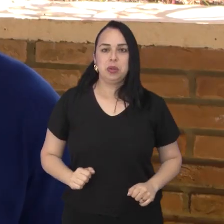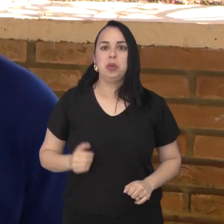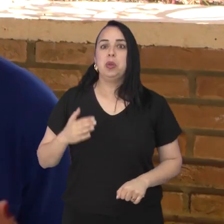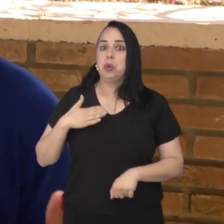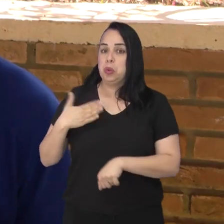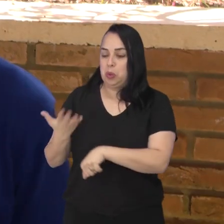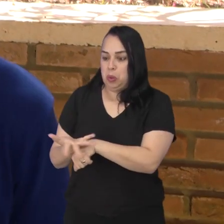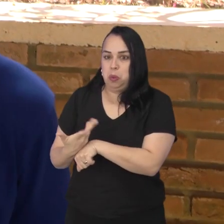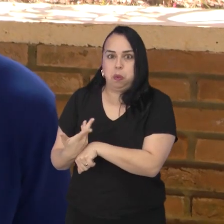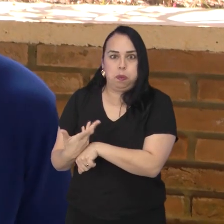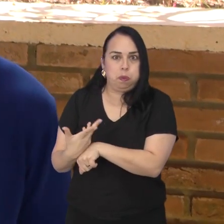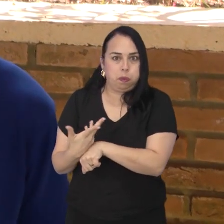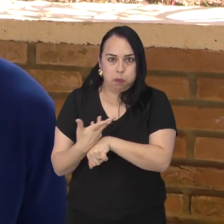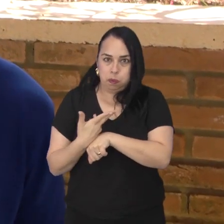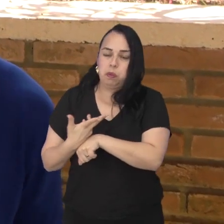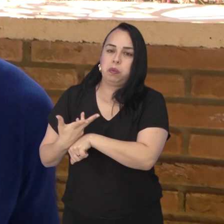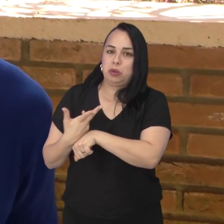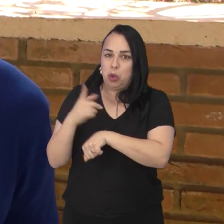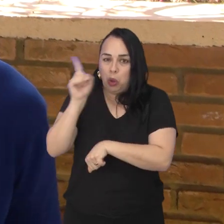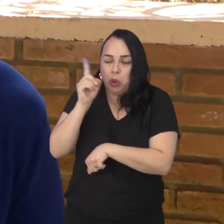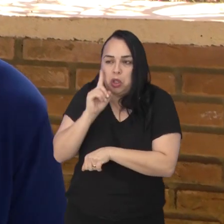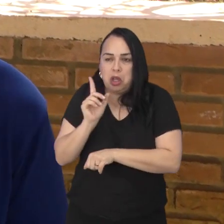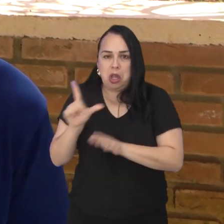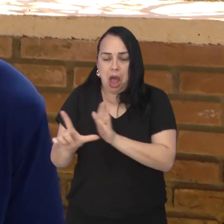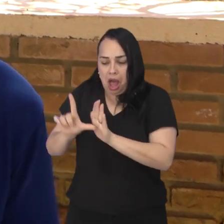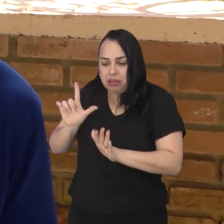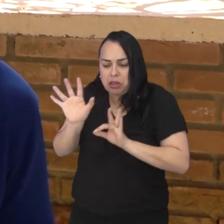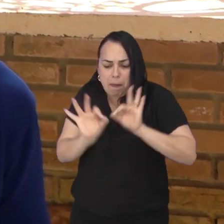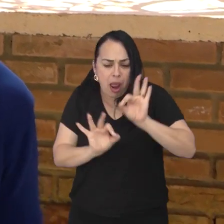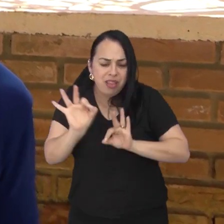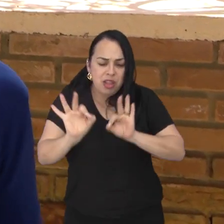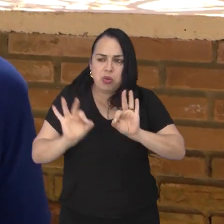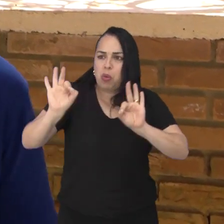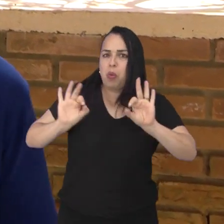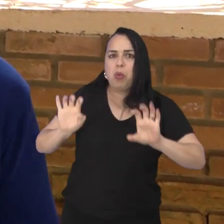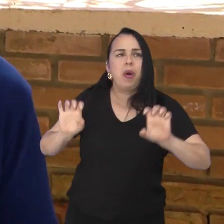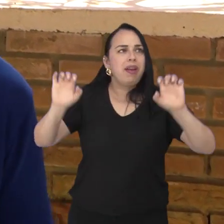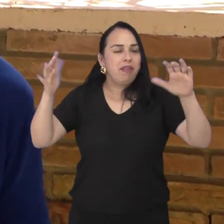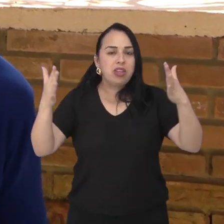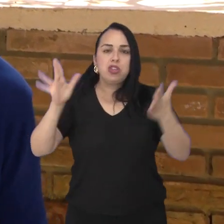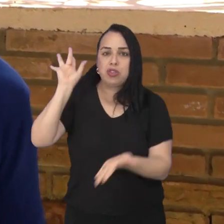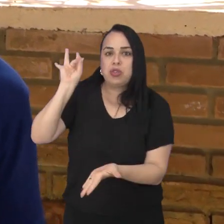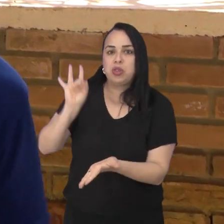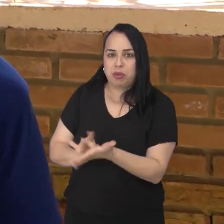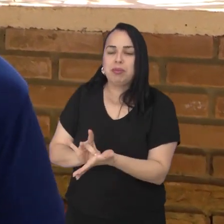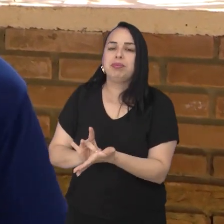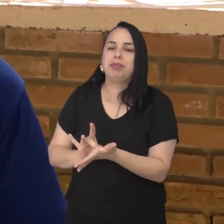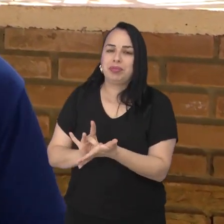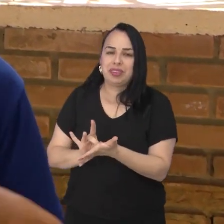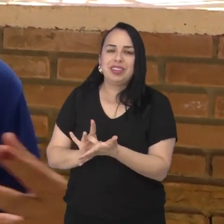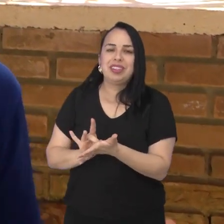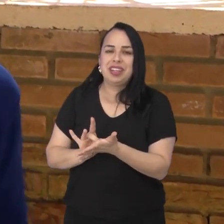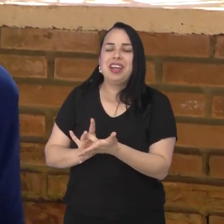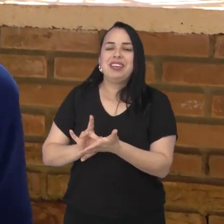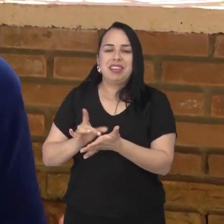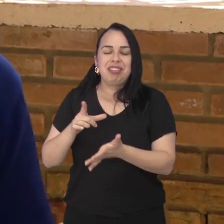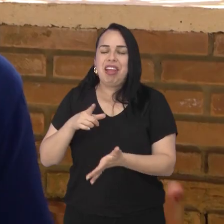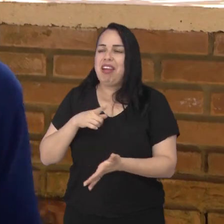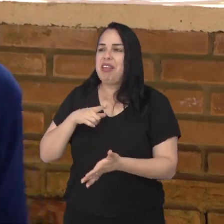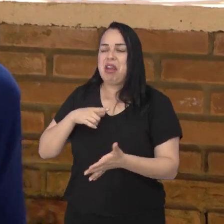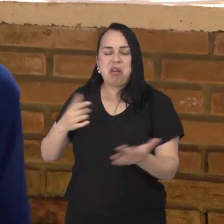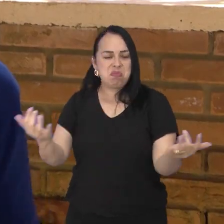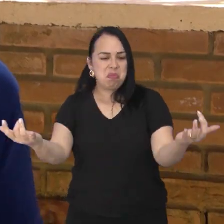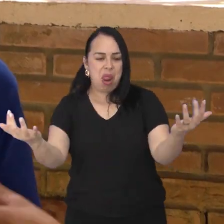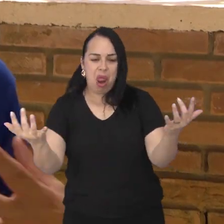Uma correria boa, né? Uma correria boa. A gente planejou esse evento para que ele tivesse realmente esse